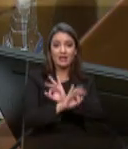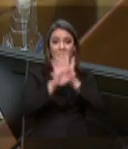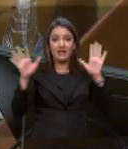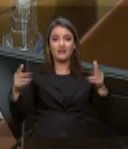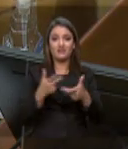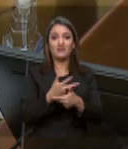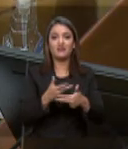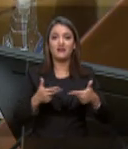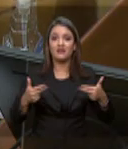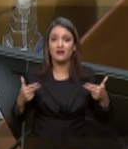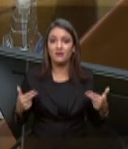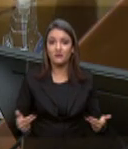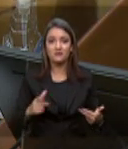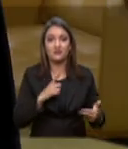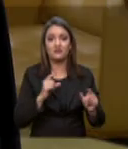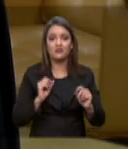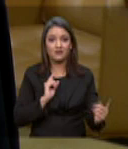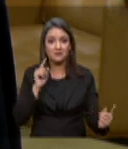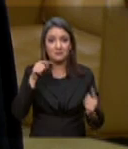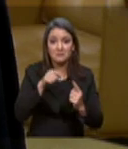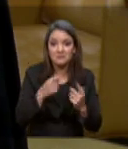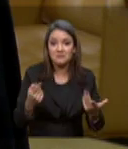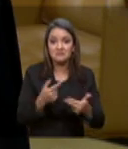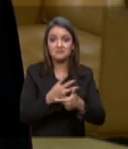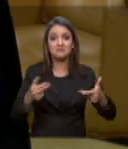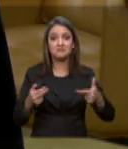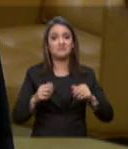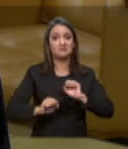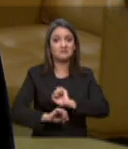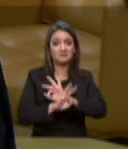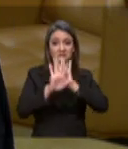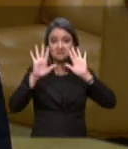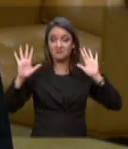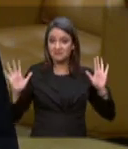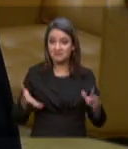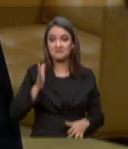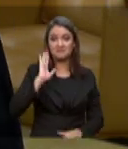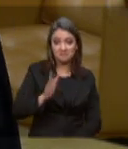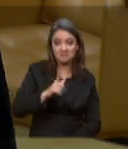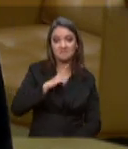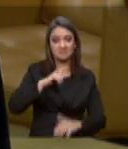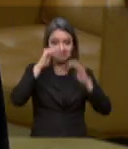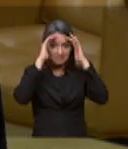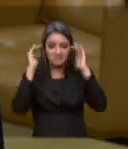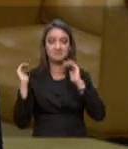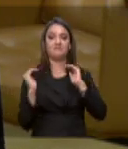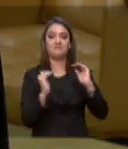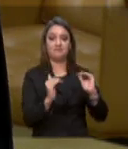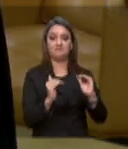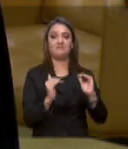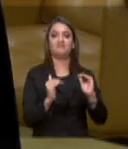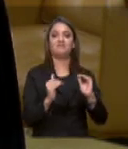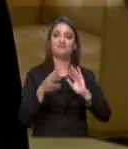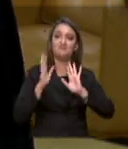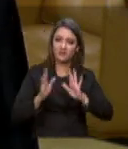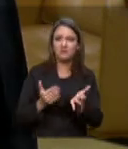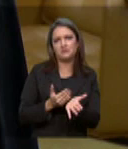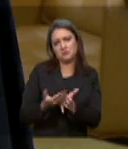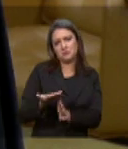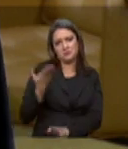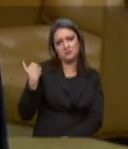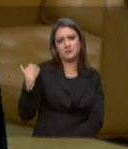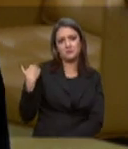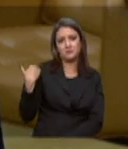relevantes, metas e indicadores absolutamente claros e que já vêm sendo cumpridos desde sua